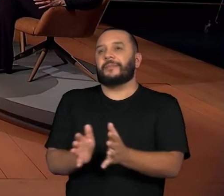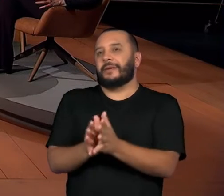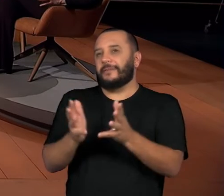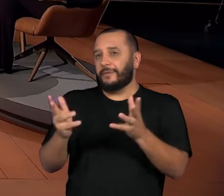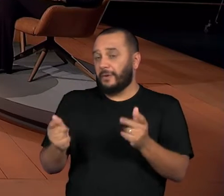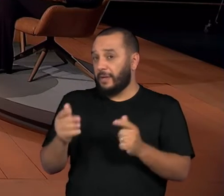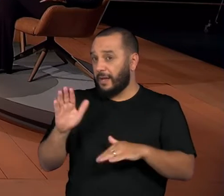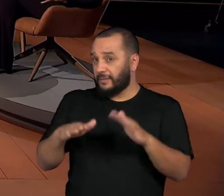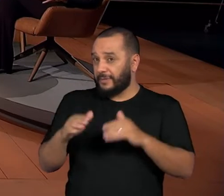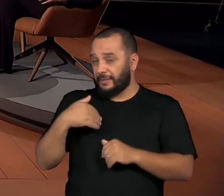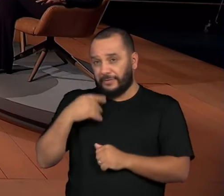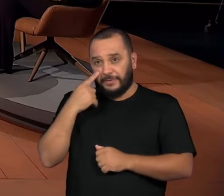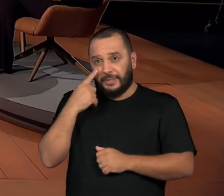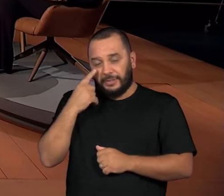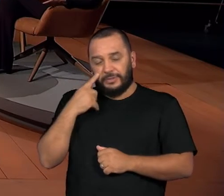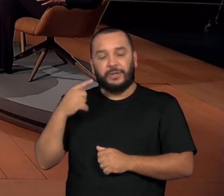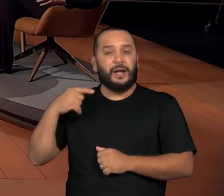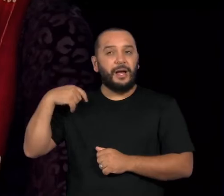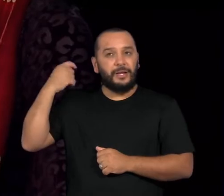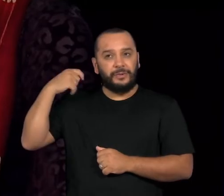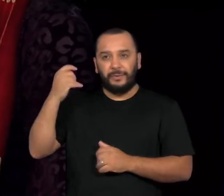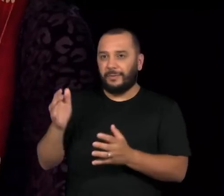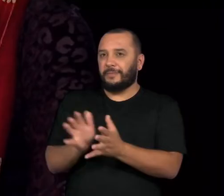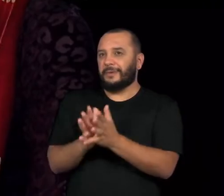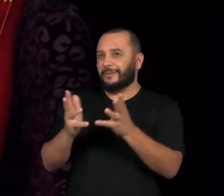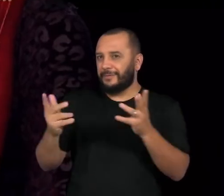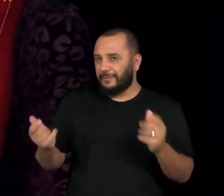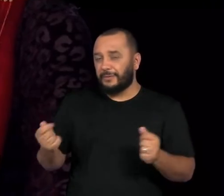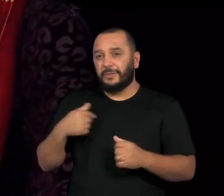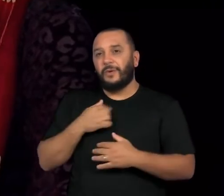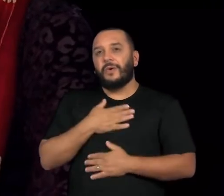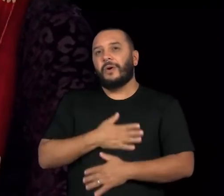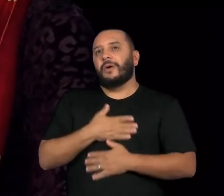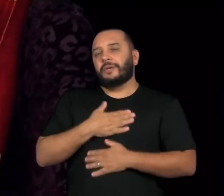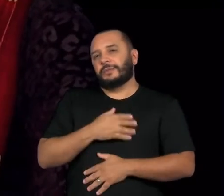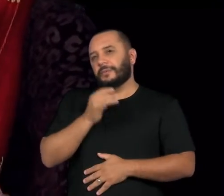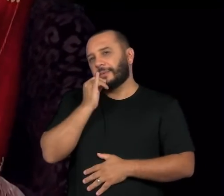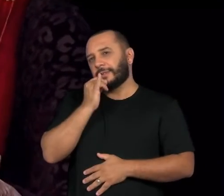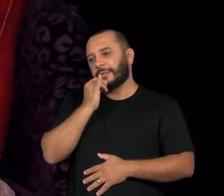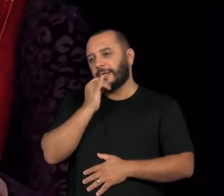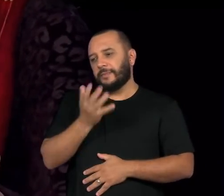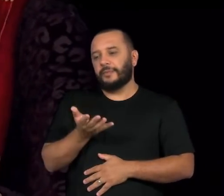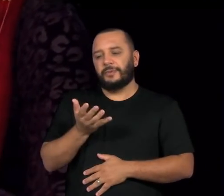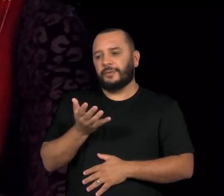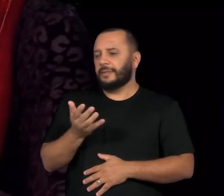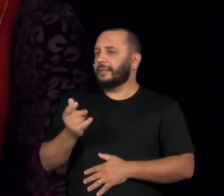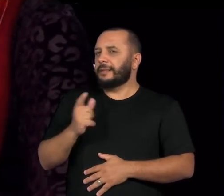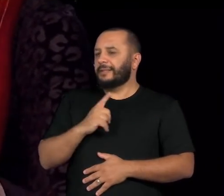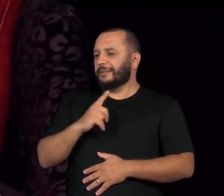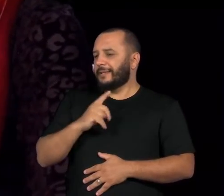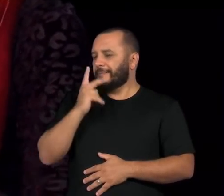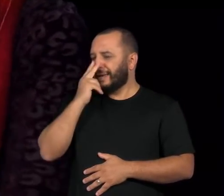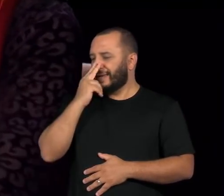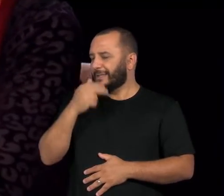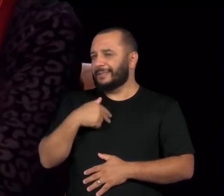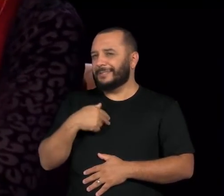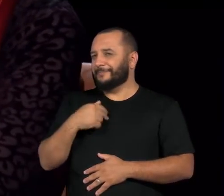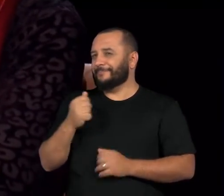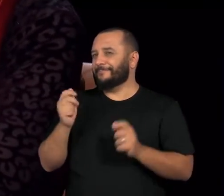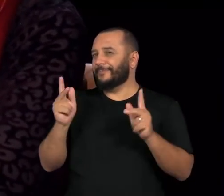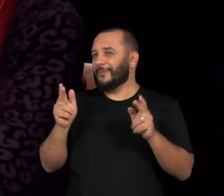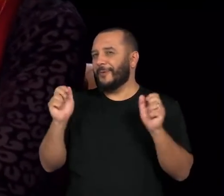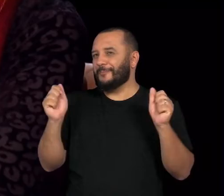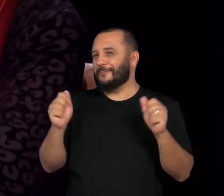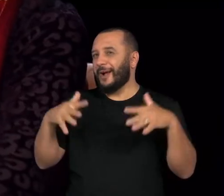eu vejo atores fantásticos, o Russell Crowe, eu gosto muito dele, por exemplo, que tem essa mágica que você vê tudo que se passa